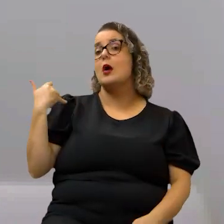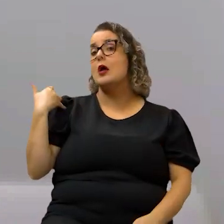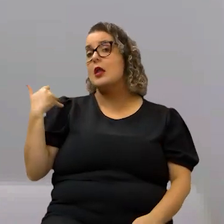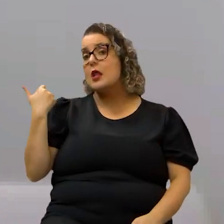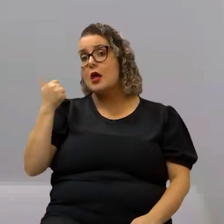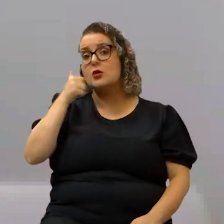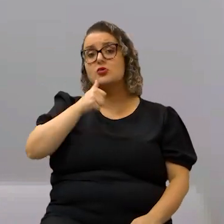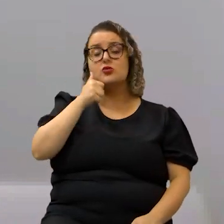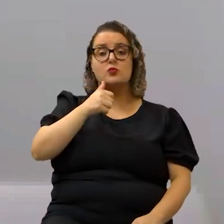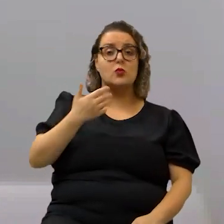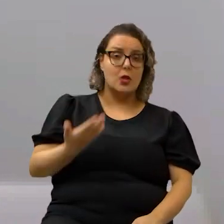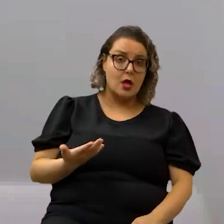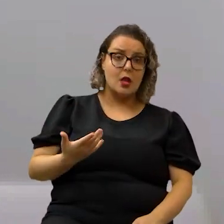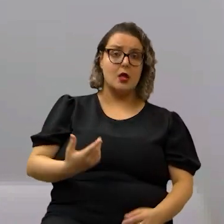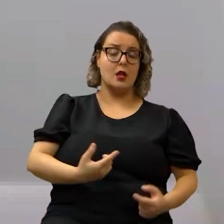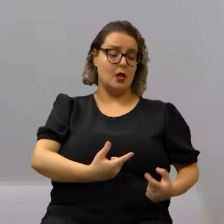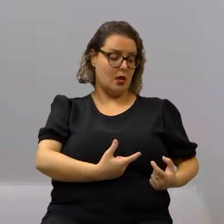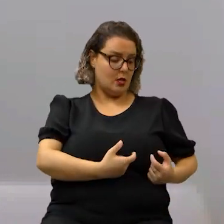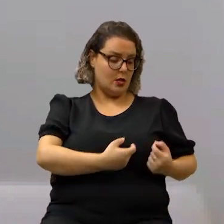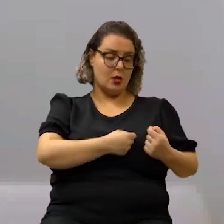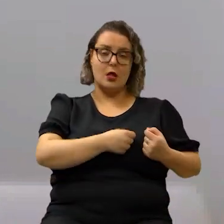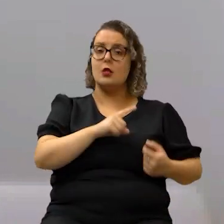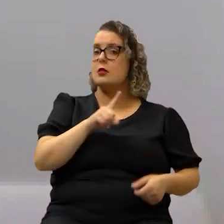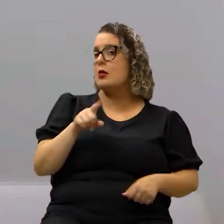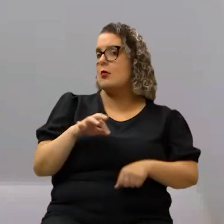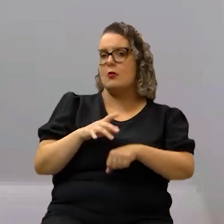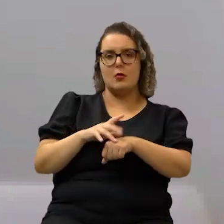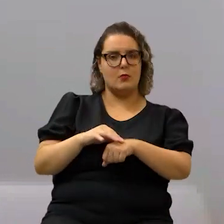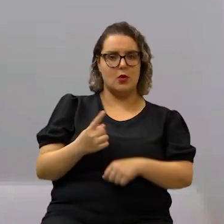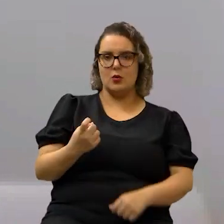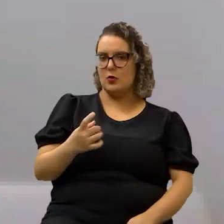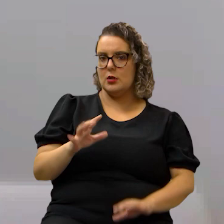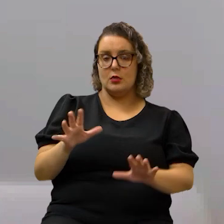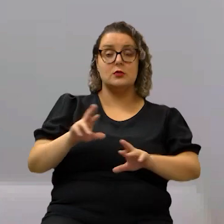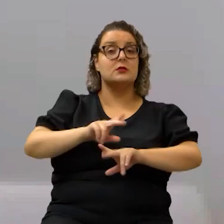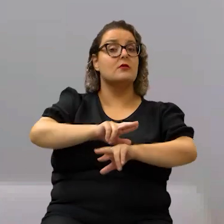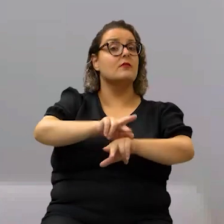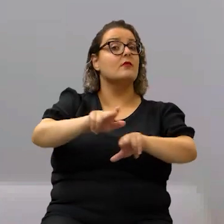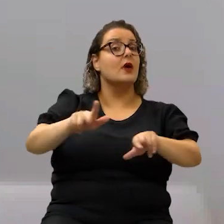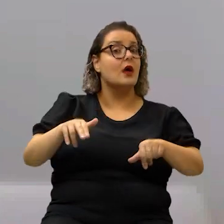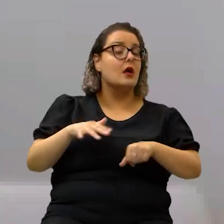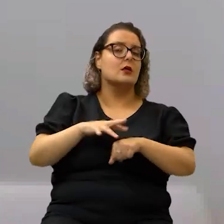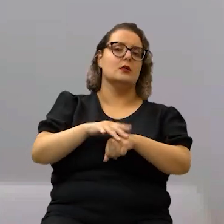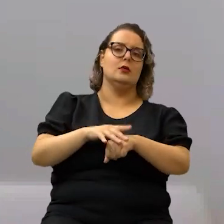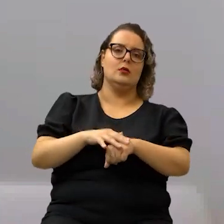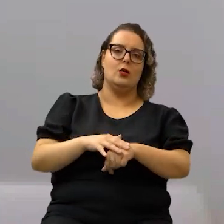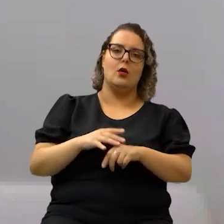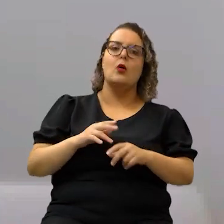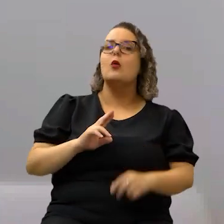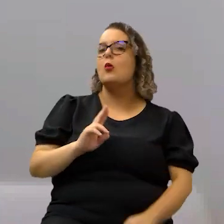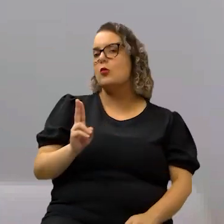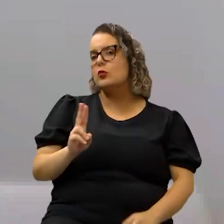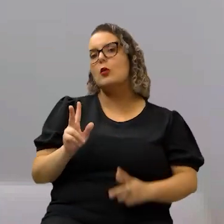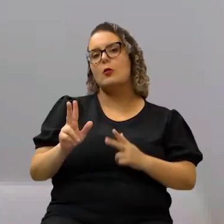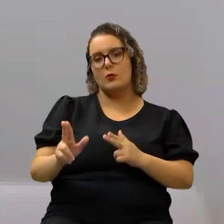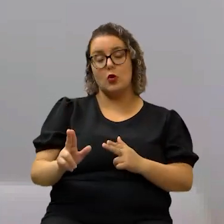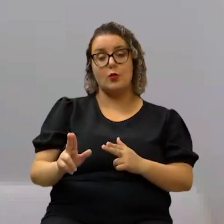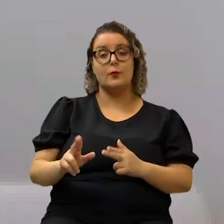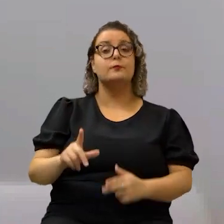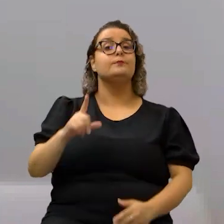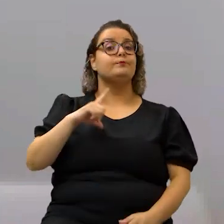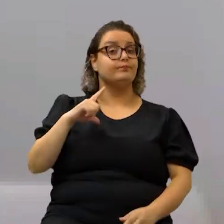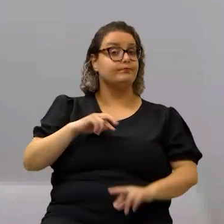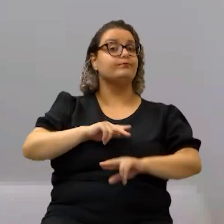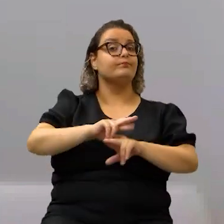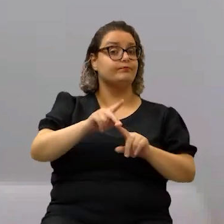com a idade das mulheres. Então, câncer de mama não é uma doença só, são muitas doenças com o mesmo nome. E